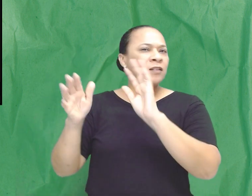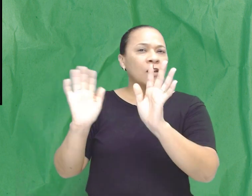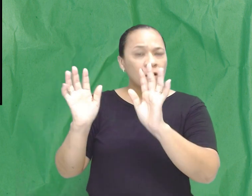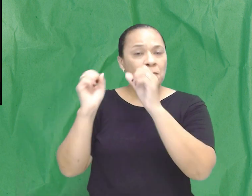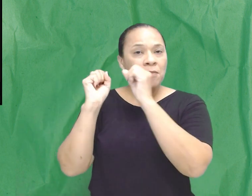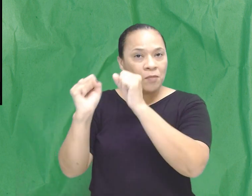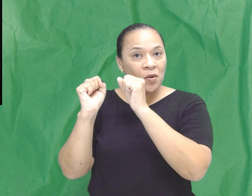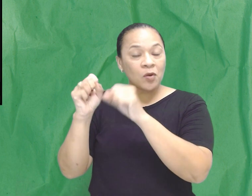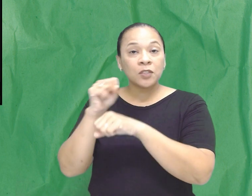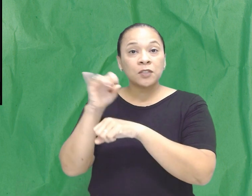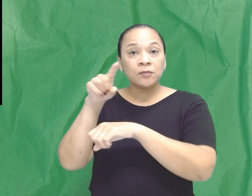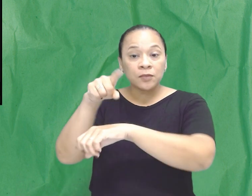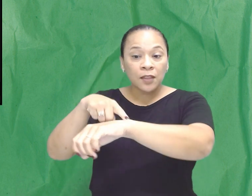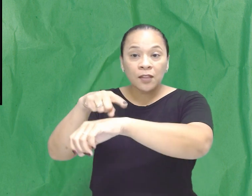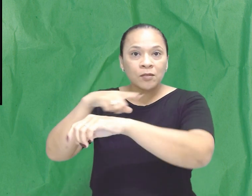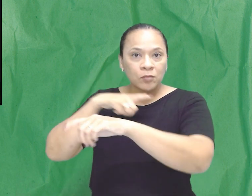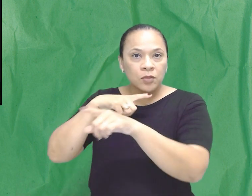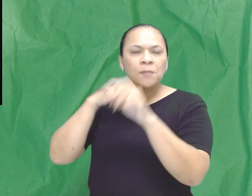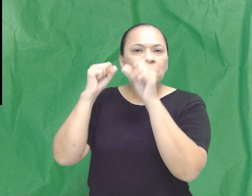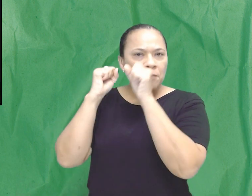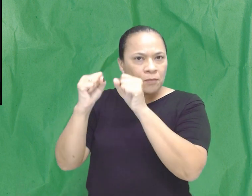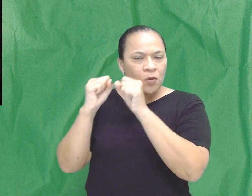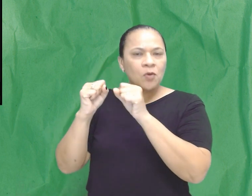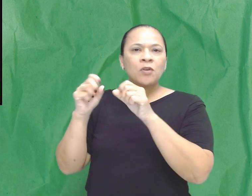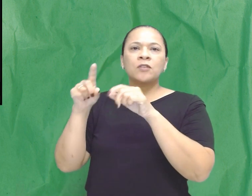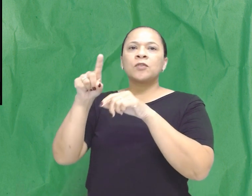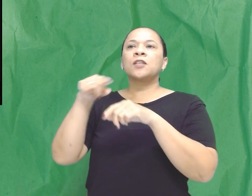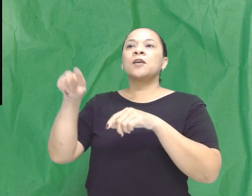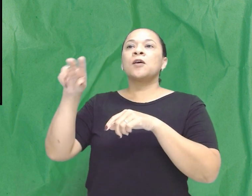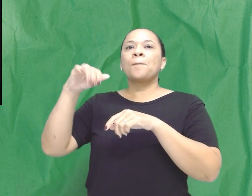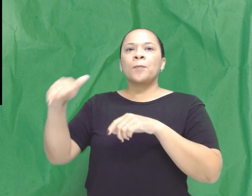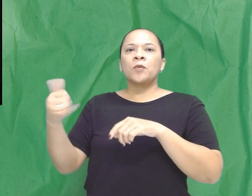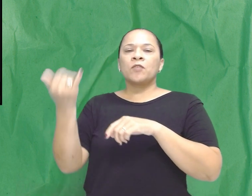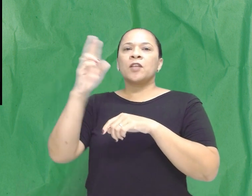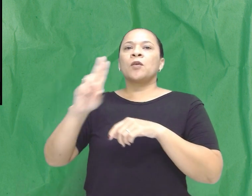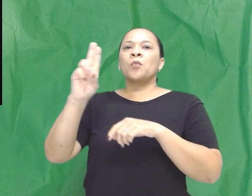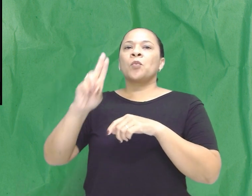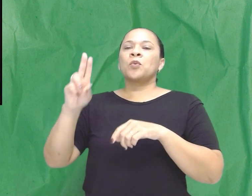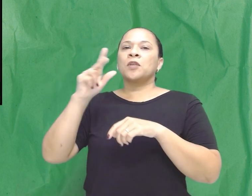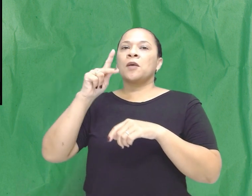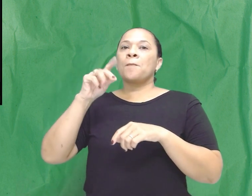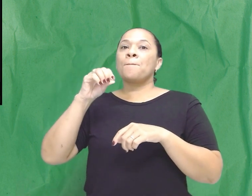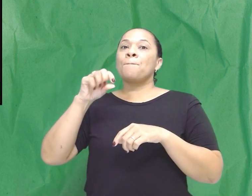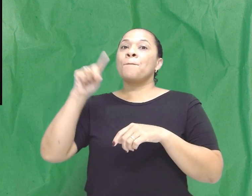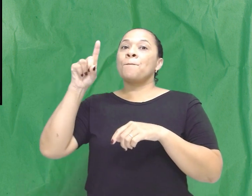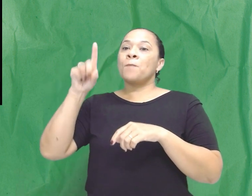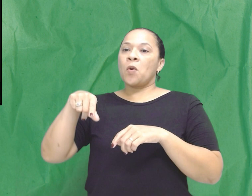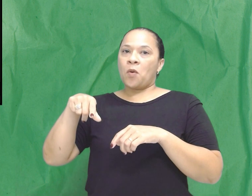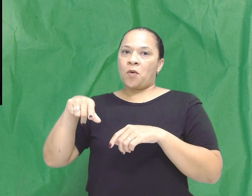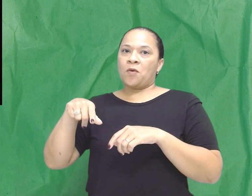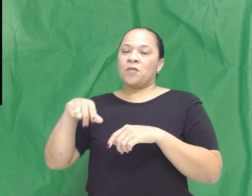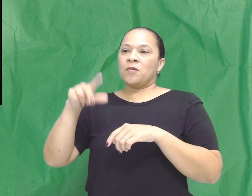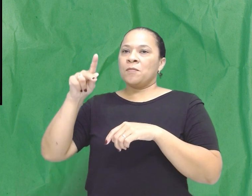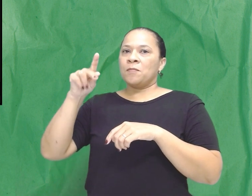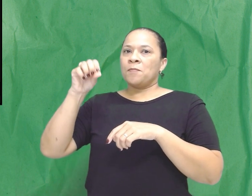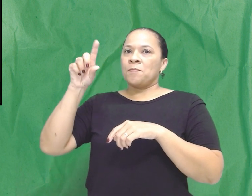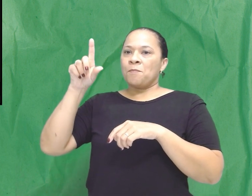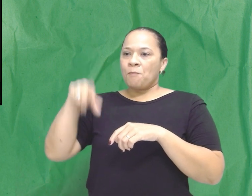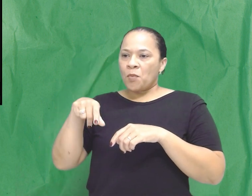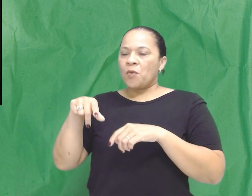mais prático você utilizar um pó que já vem pronto. Você não vai perder em nada, muito pelo